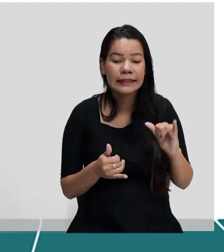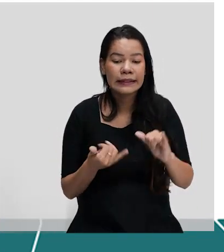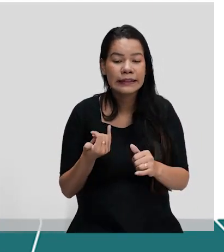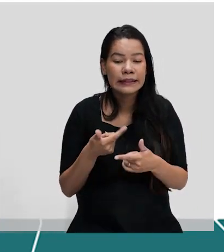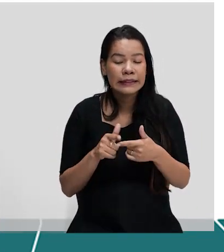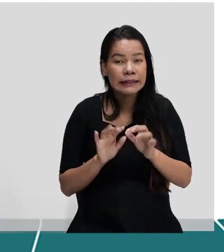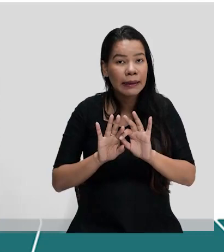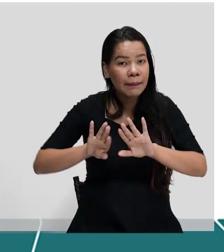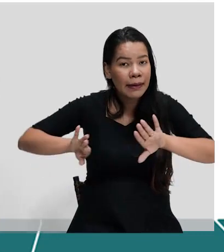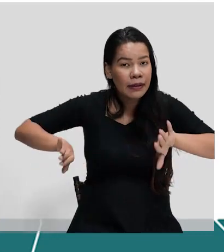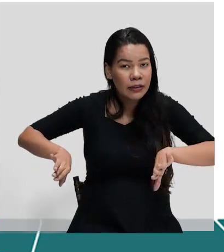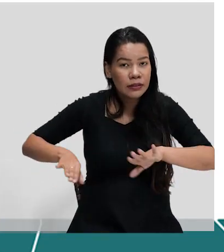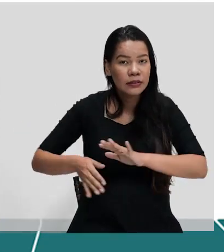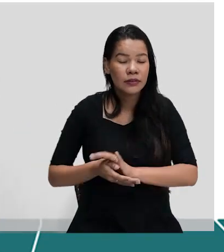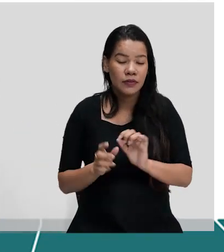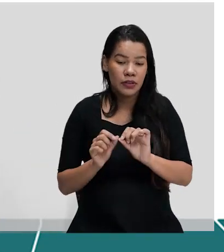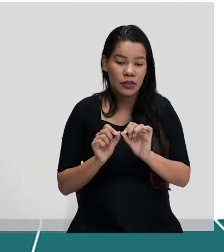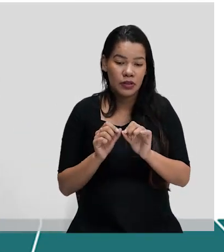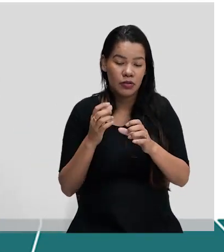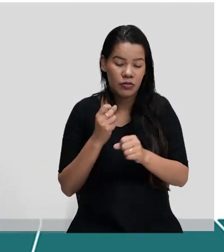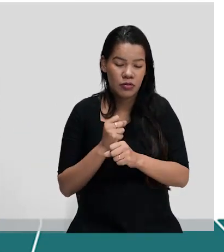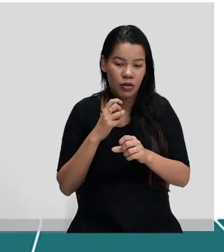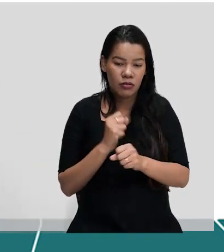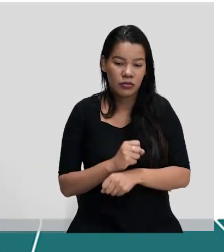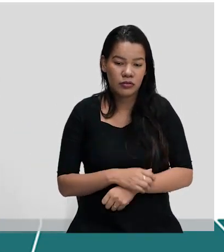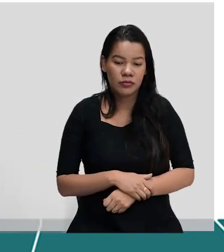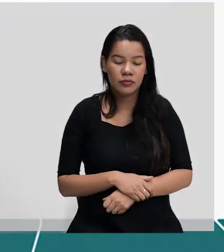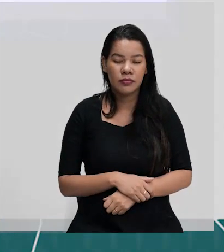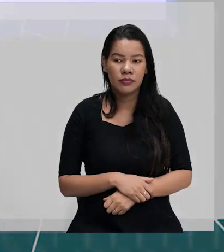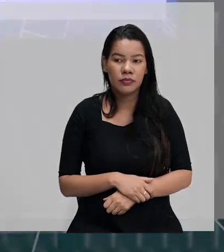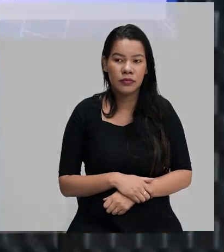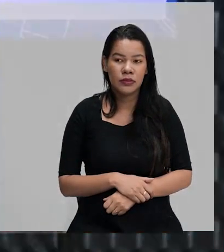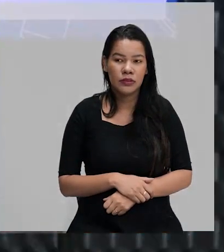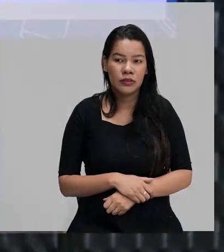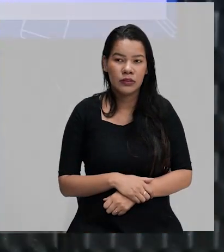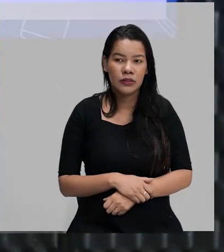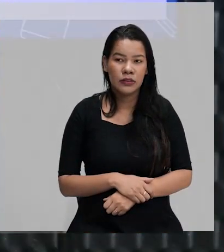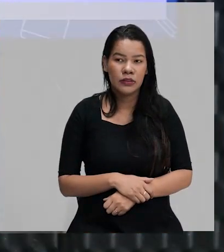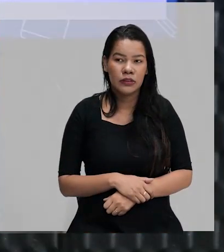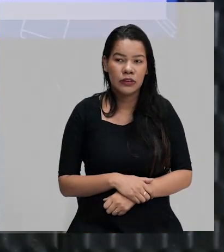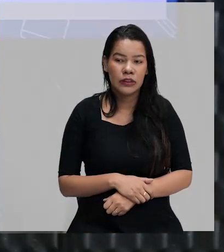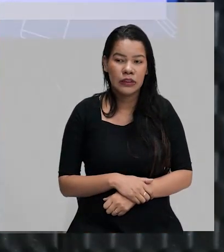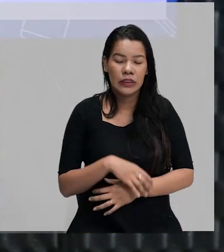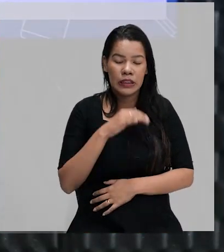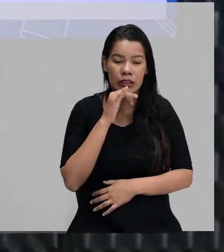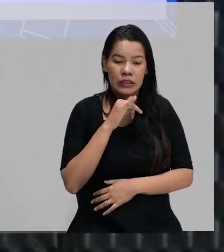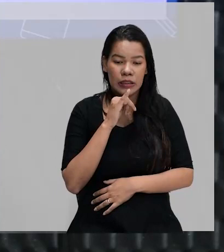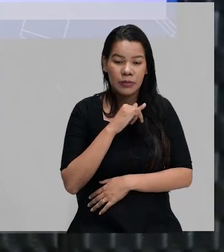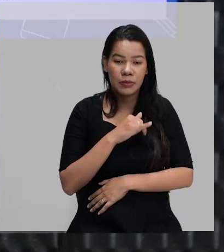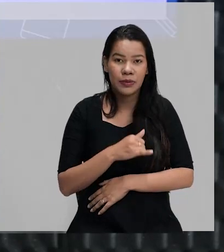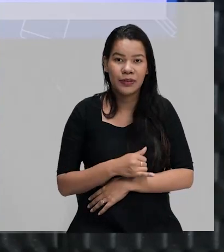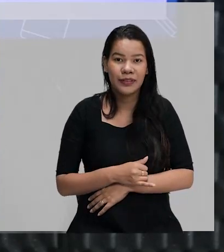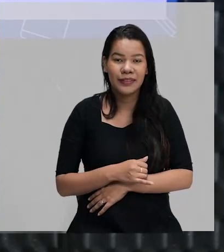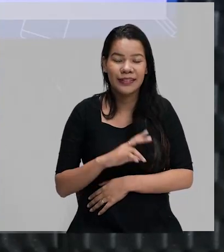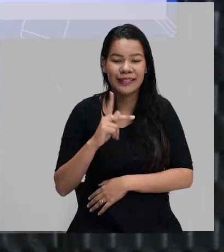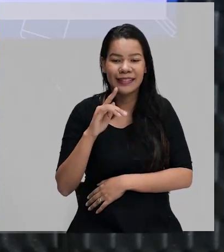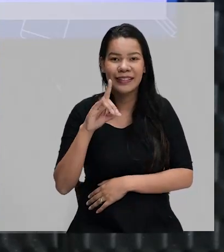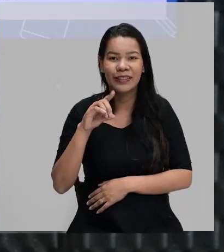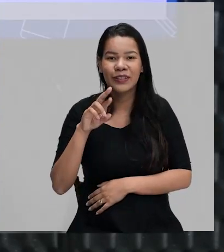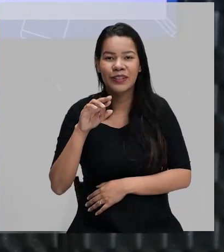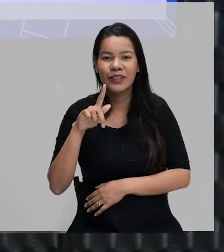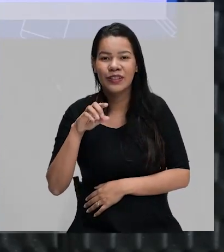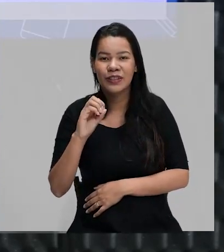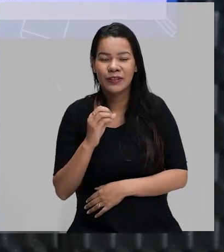e efetuar os cálculos estequiométricos correspondentes. Então, no caso aqui do hidrogênio interagindo com